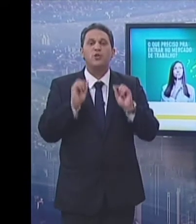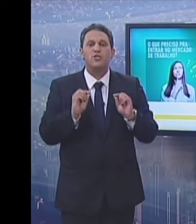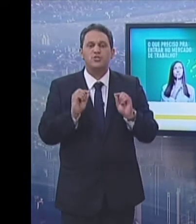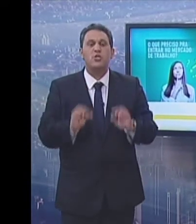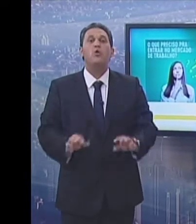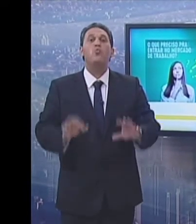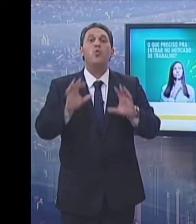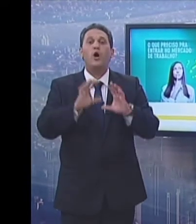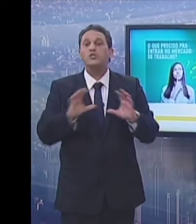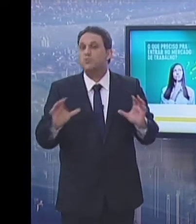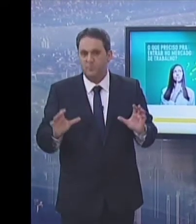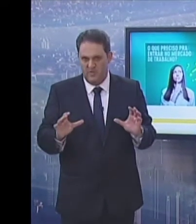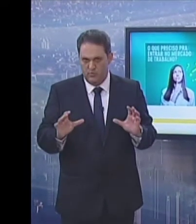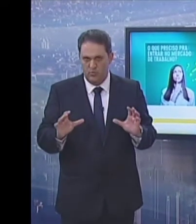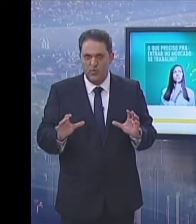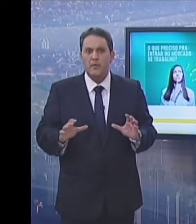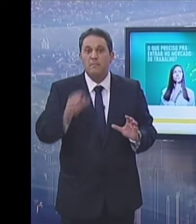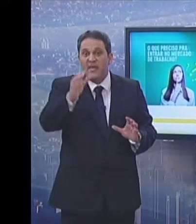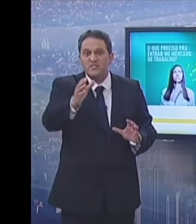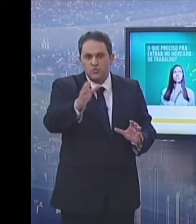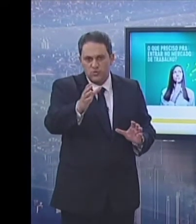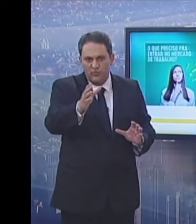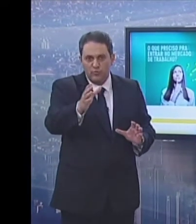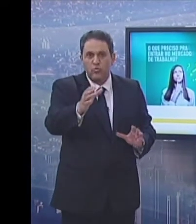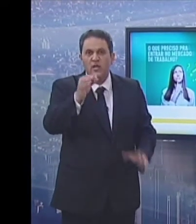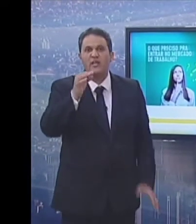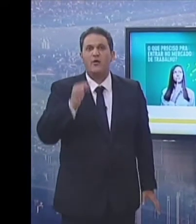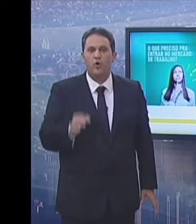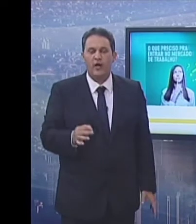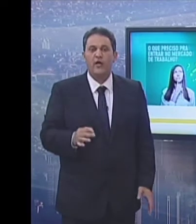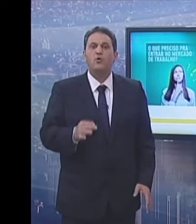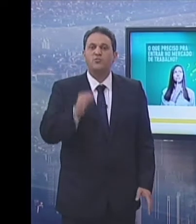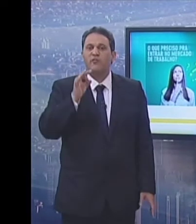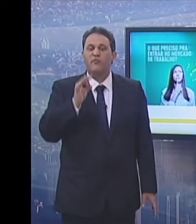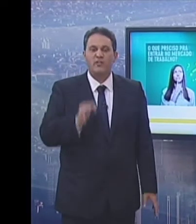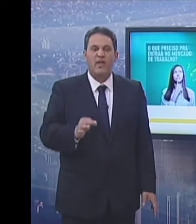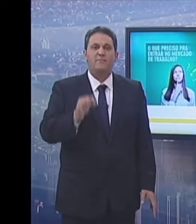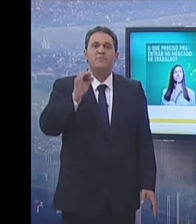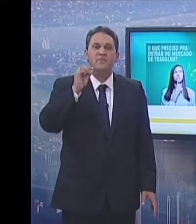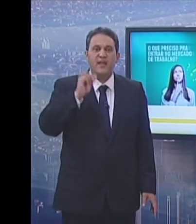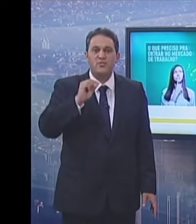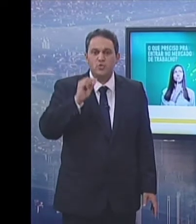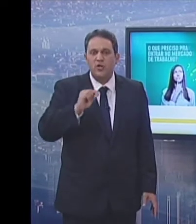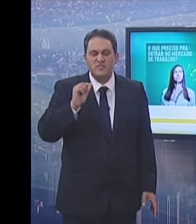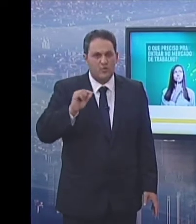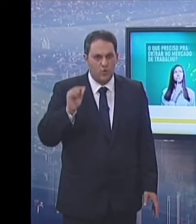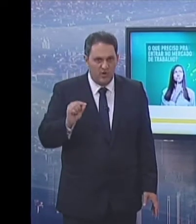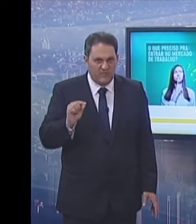e conquiste um ótimo emprego. Pense no seu futuro e ligue agora. O telefone é